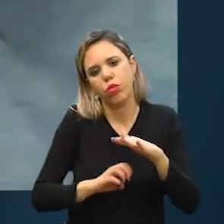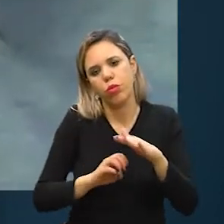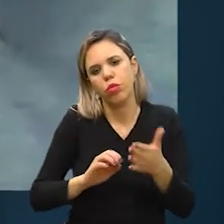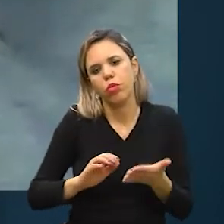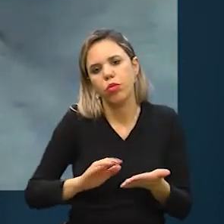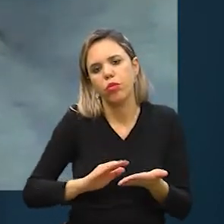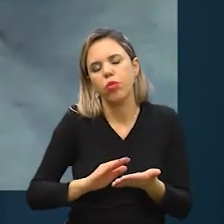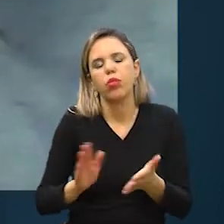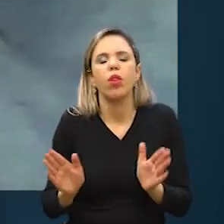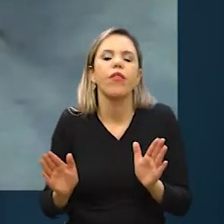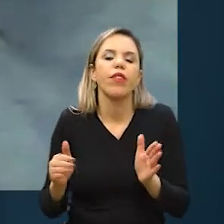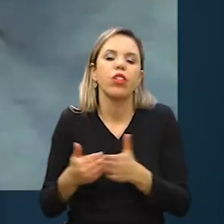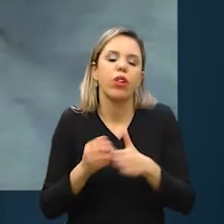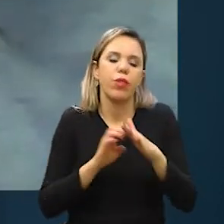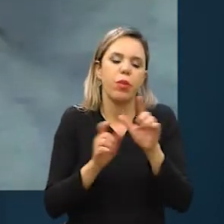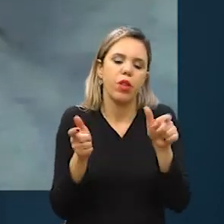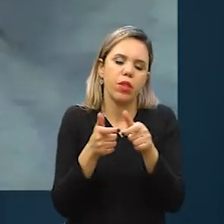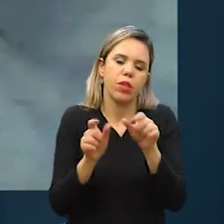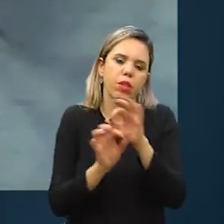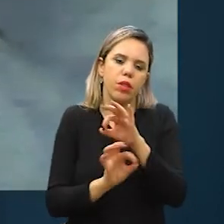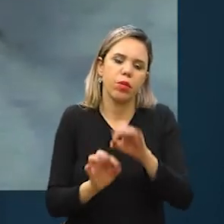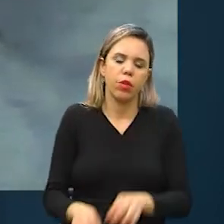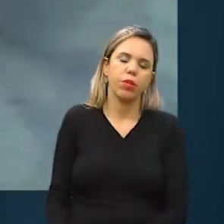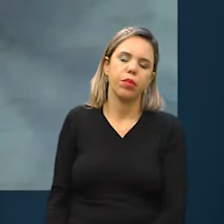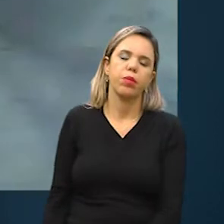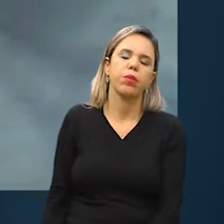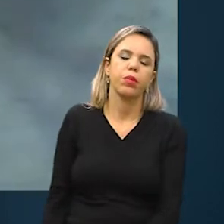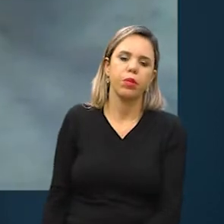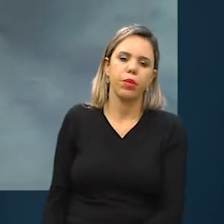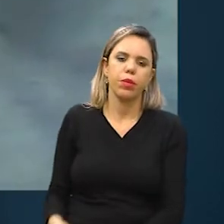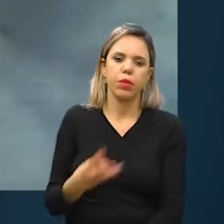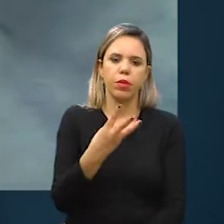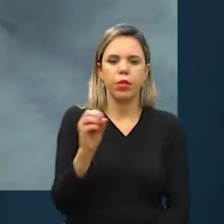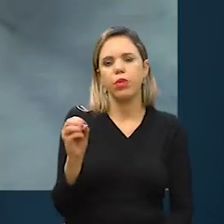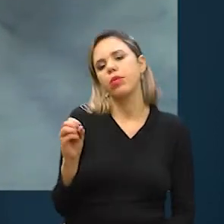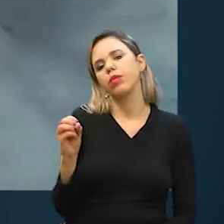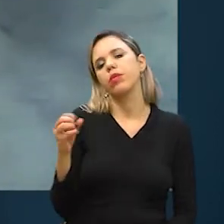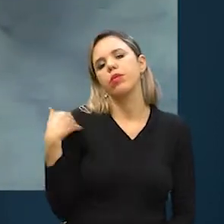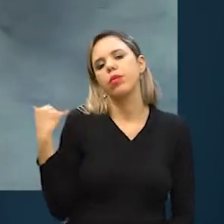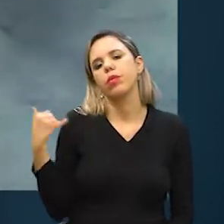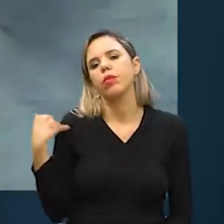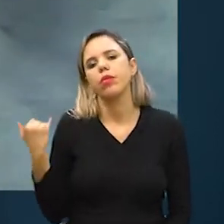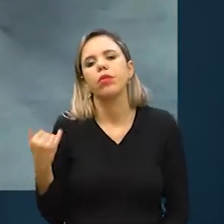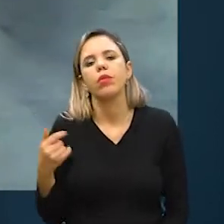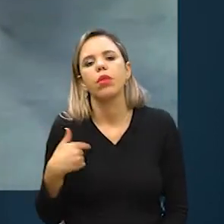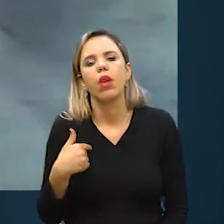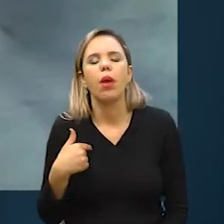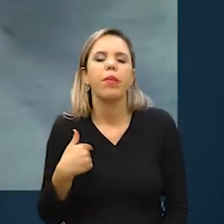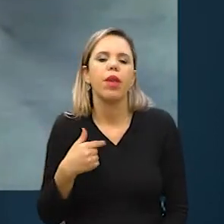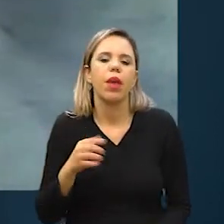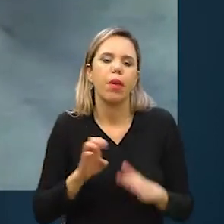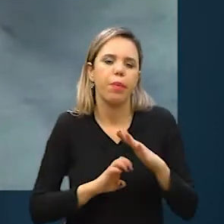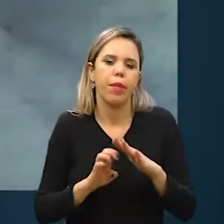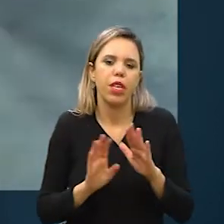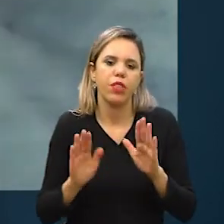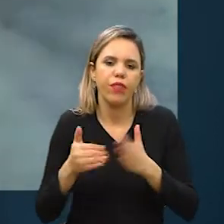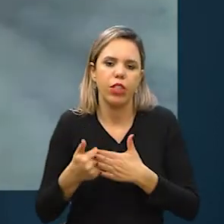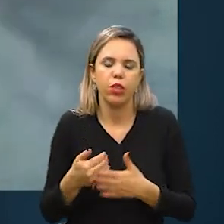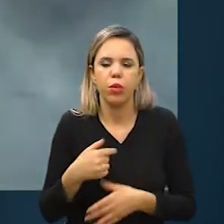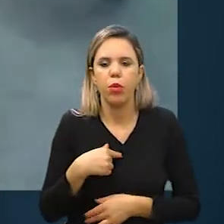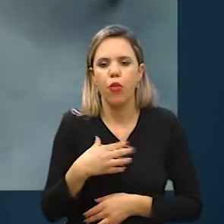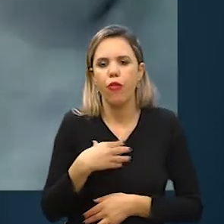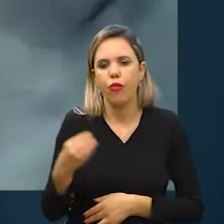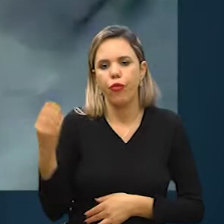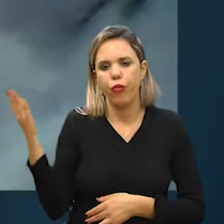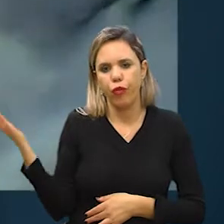dos distribuidores. E eu quebrei com 30 e poucos anos de idade. O Daniel, que está